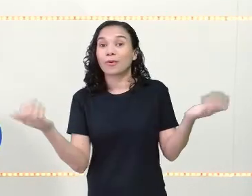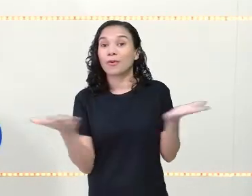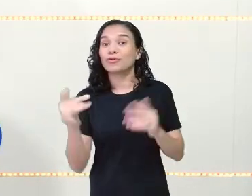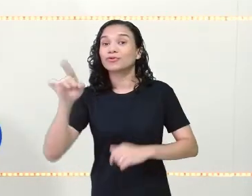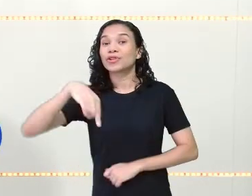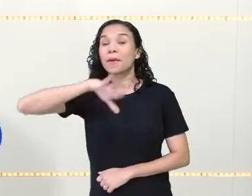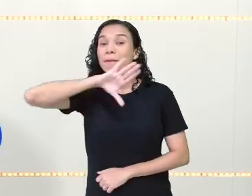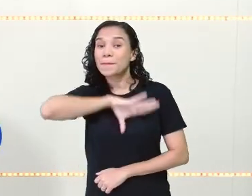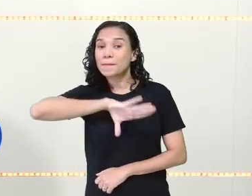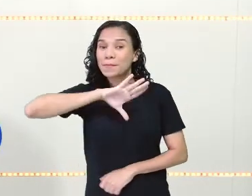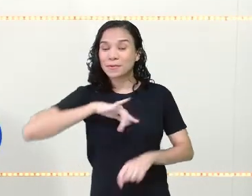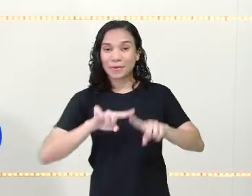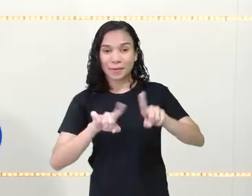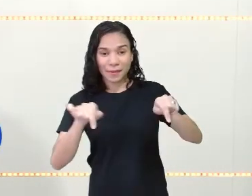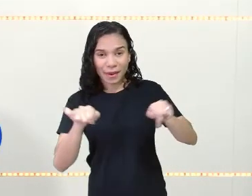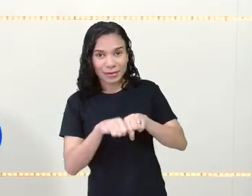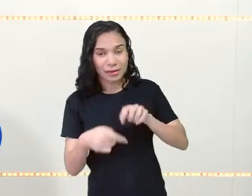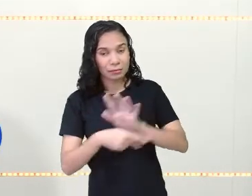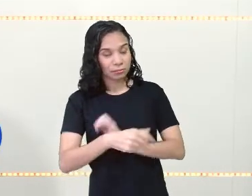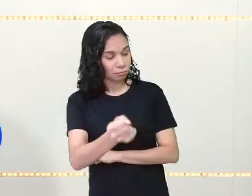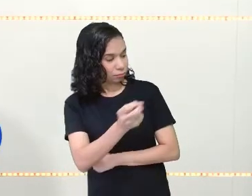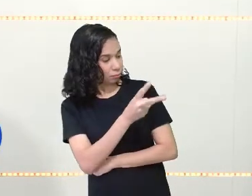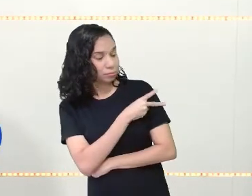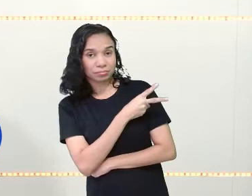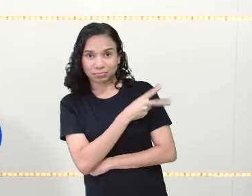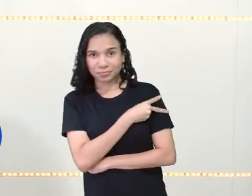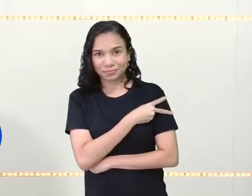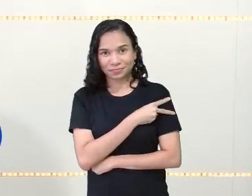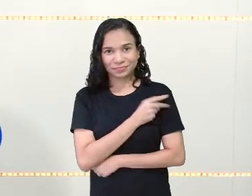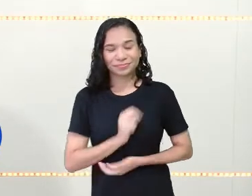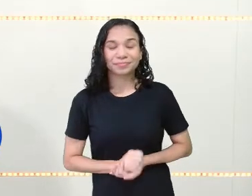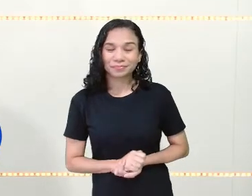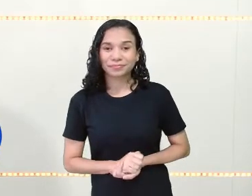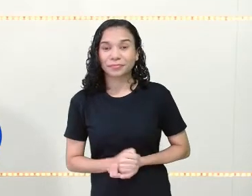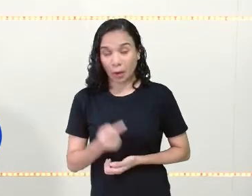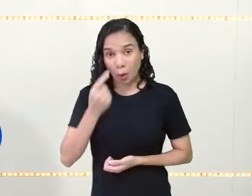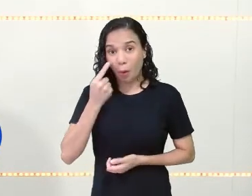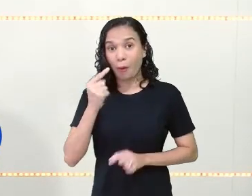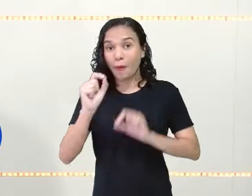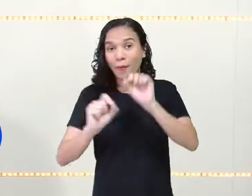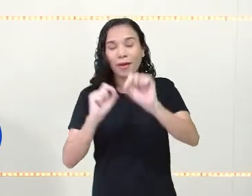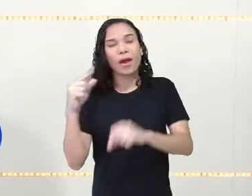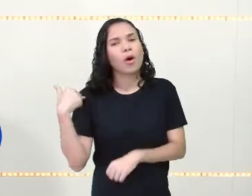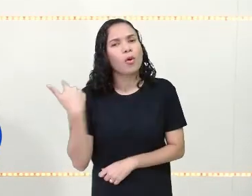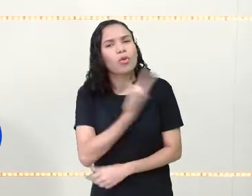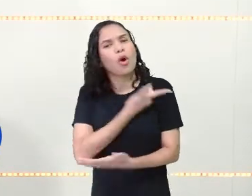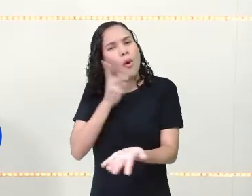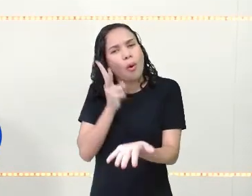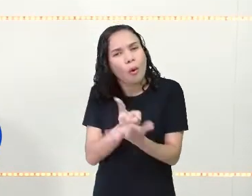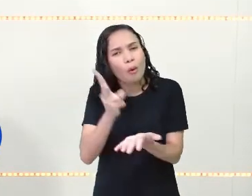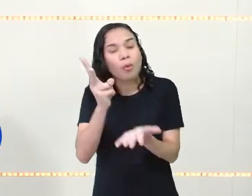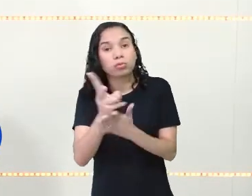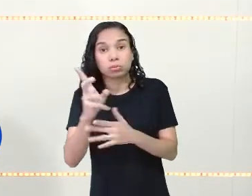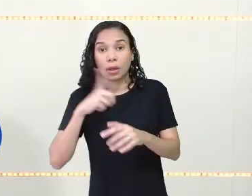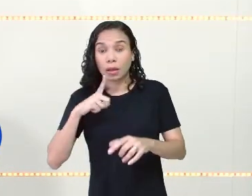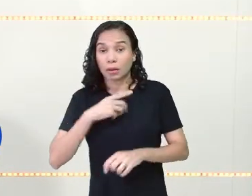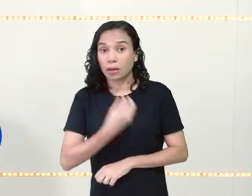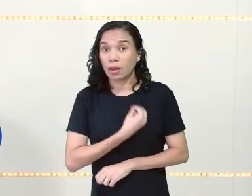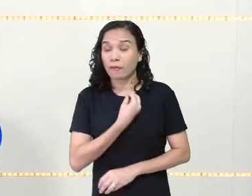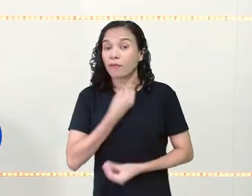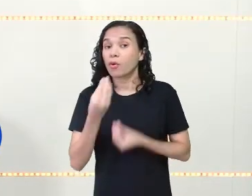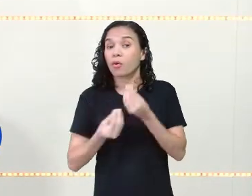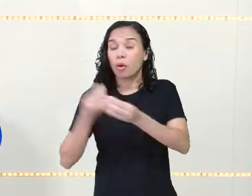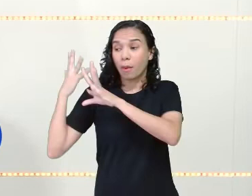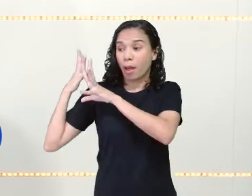língua portuguesa para as turmas do segundo ano e se liga. Olha só, a gente vai continuar fazendo a revisão para